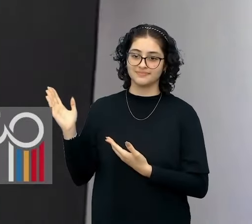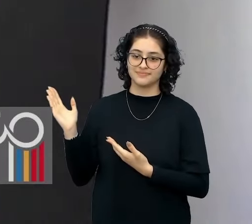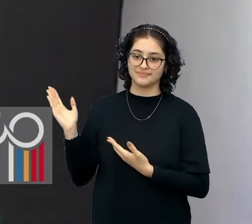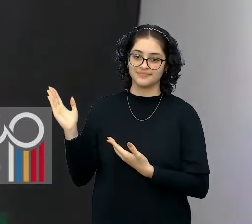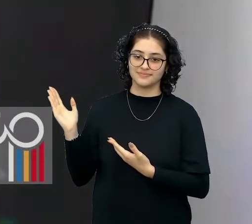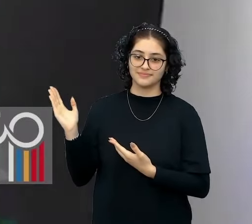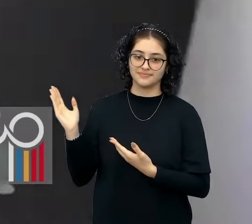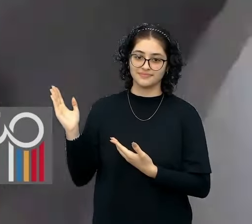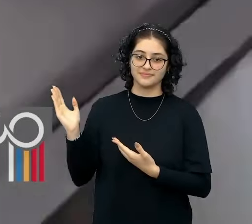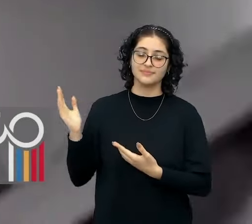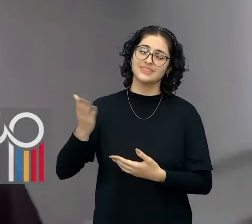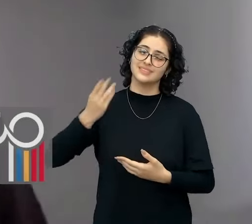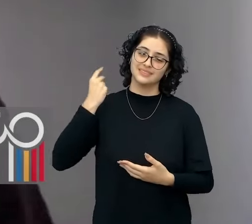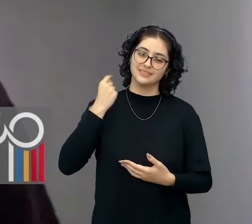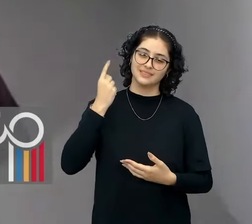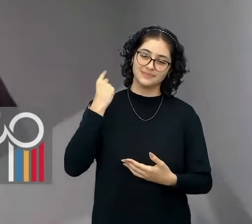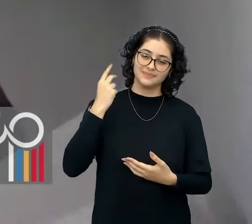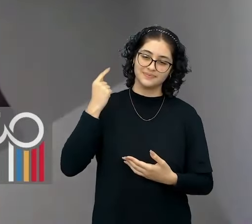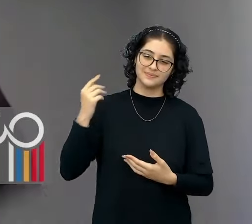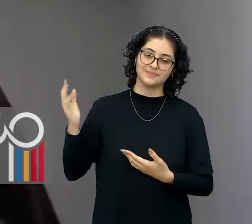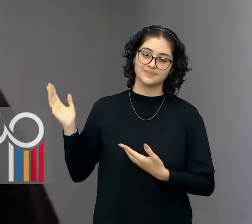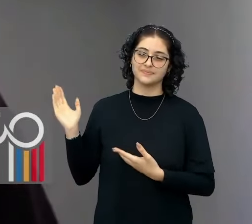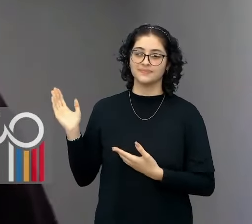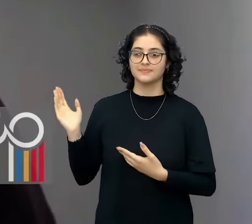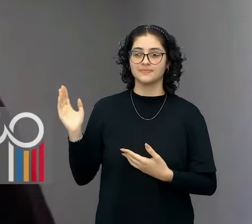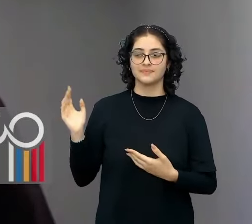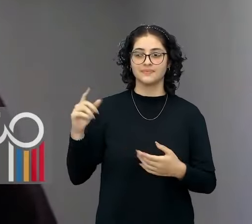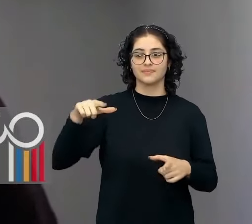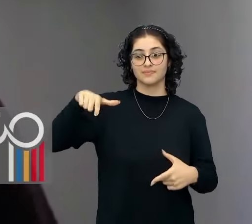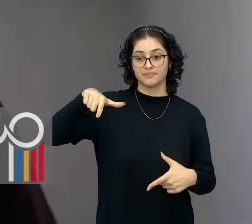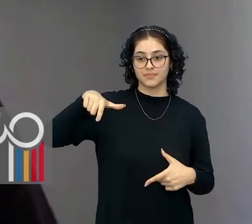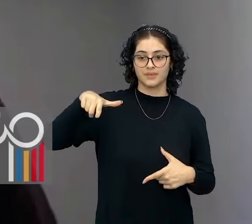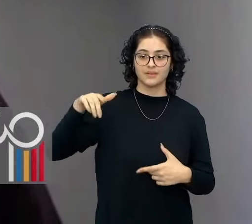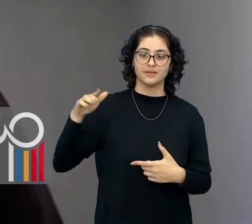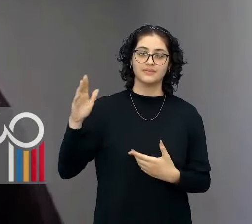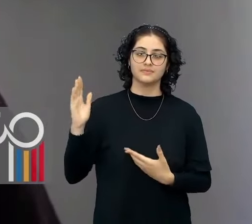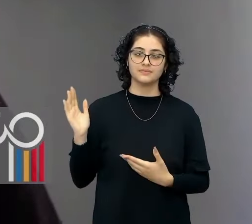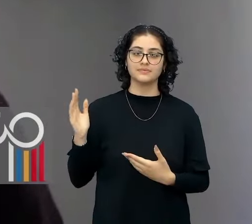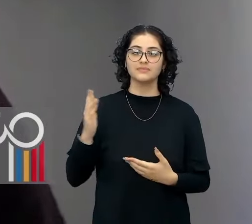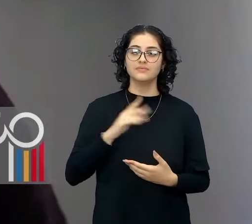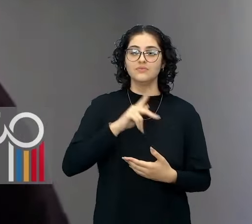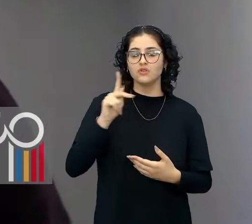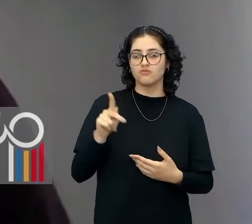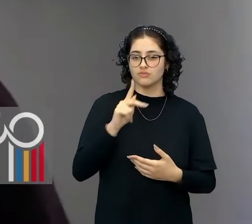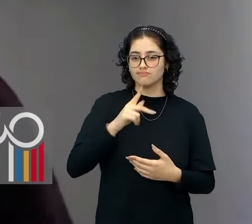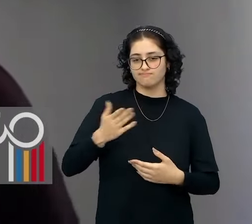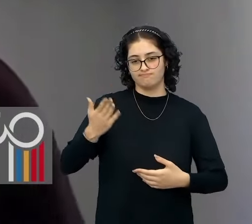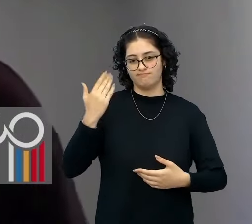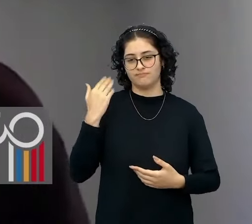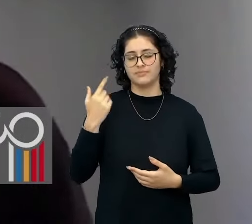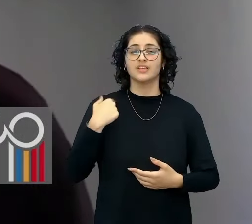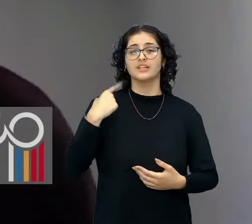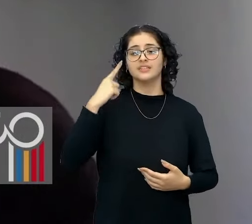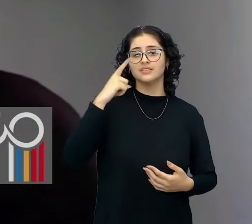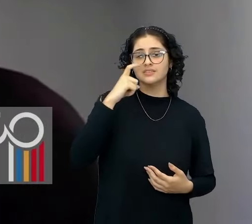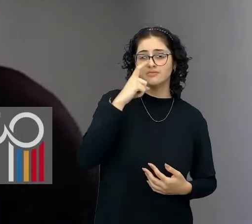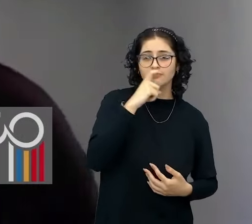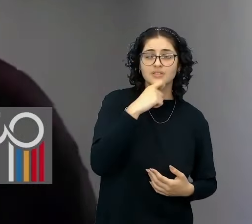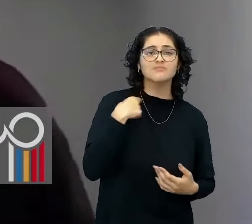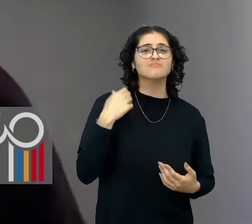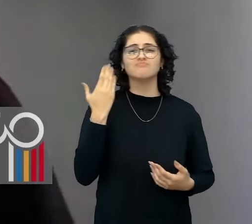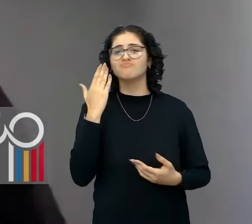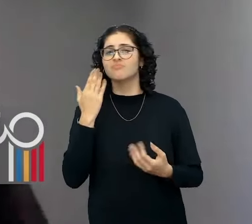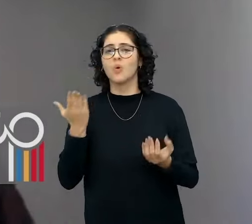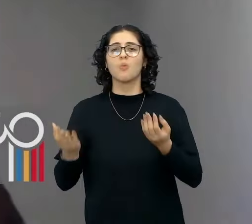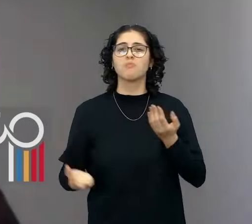né? Que nós tínhamos na época. Quanto eu, professora, na sala de aula, né, tive, assim, algumas dificuldades para entender